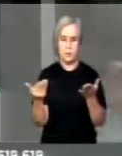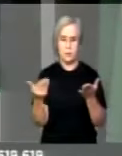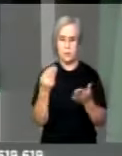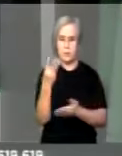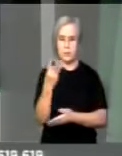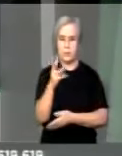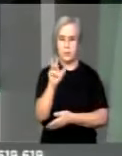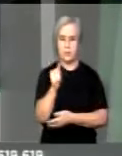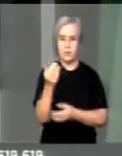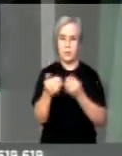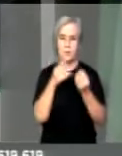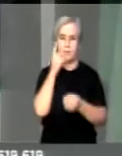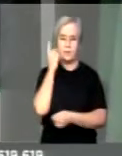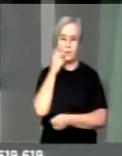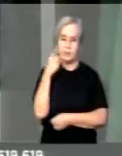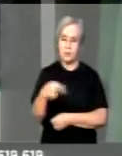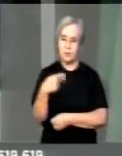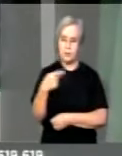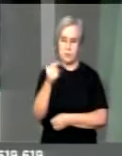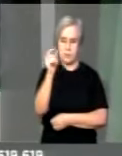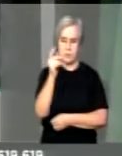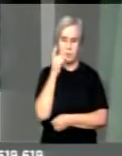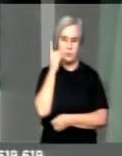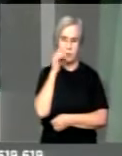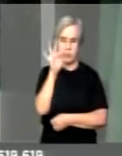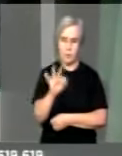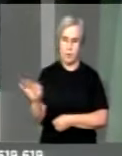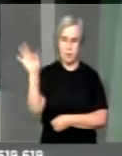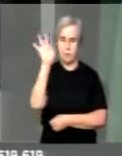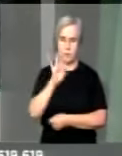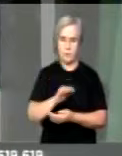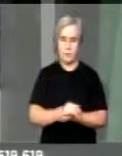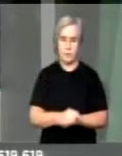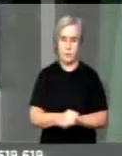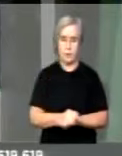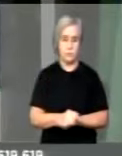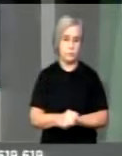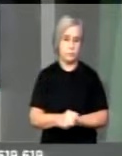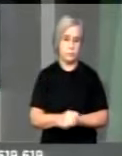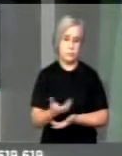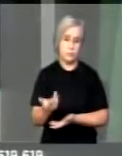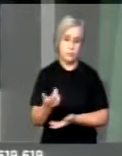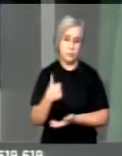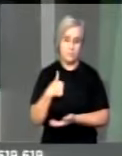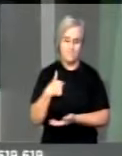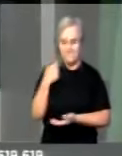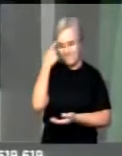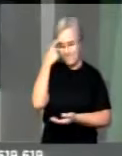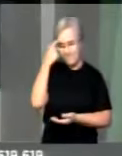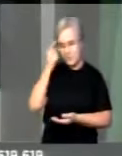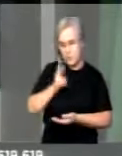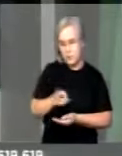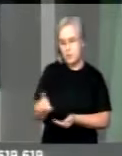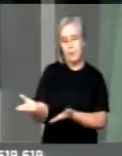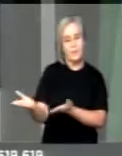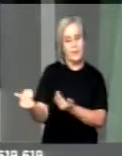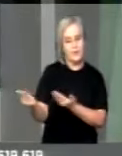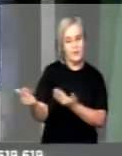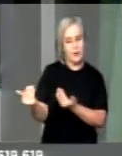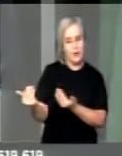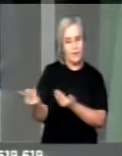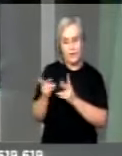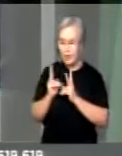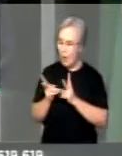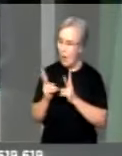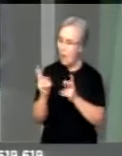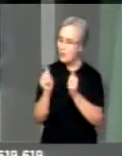3º mandato na Câmara dos Deputados. Iniciei muito jovem, mas o espírito jovem sempre continuou na